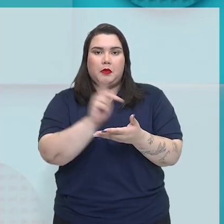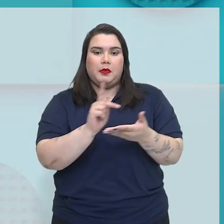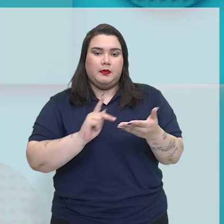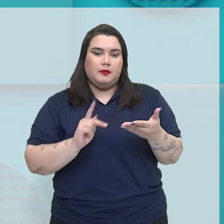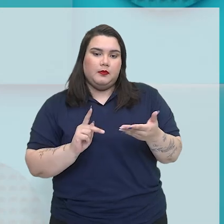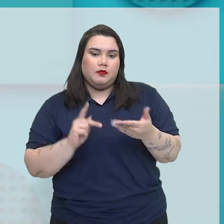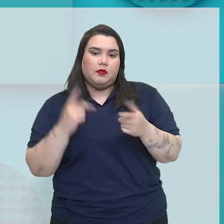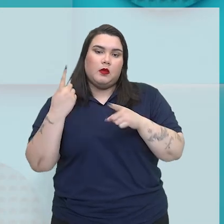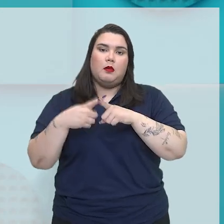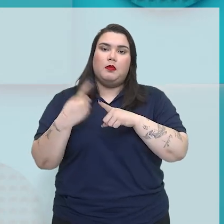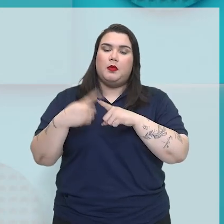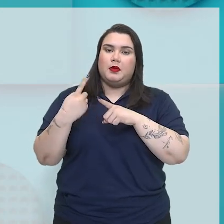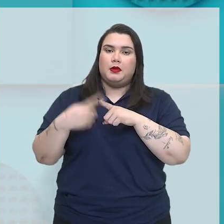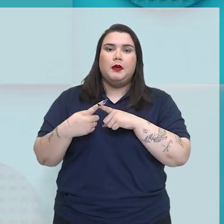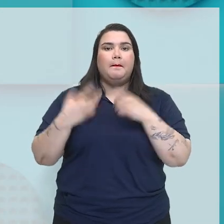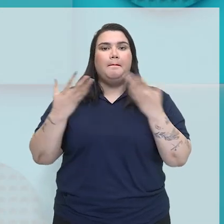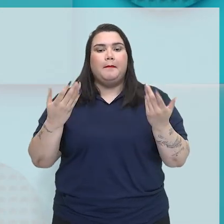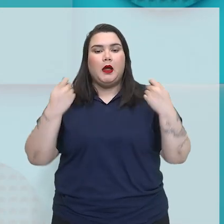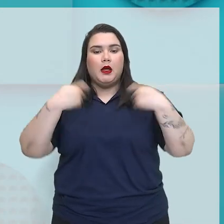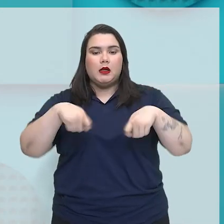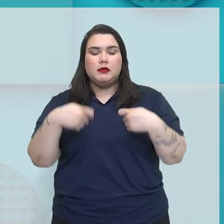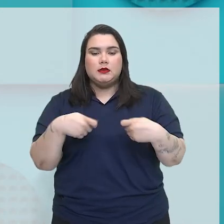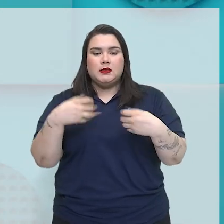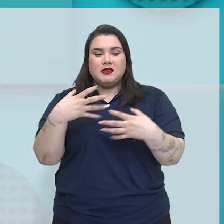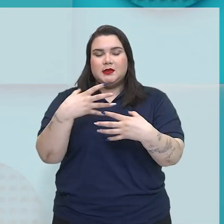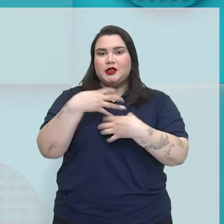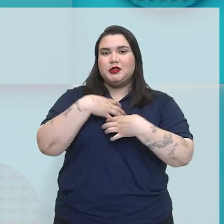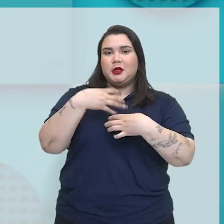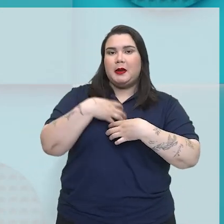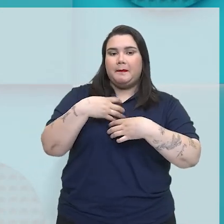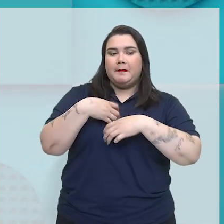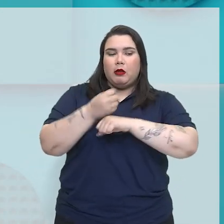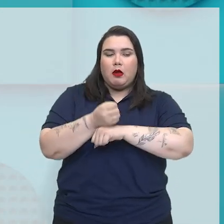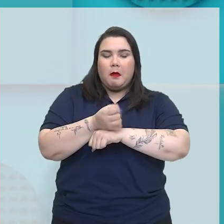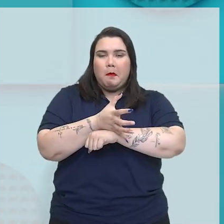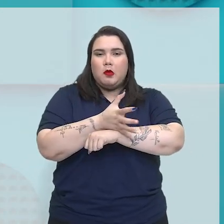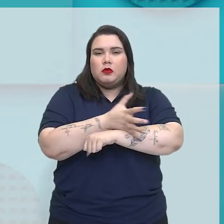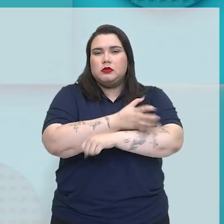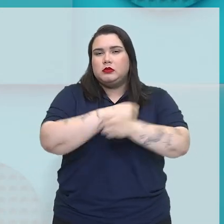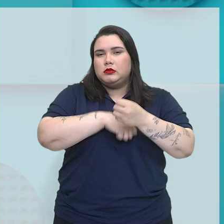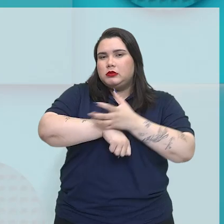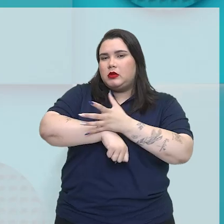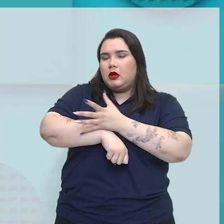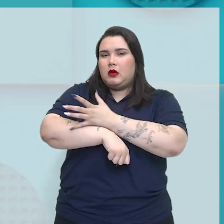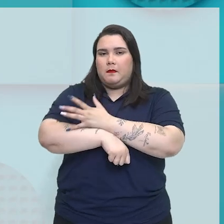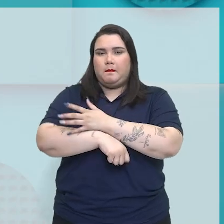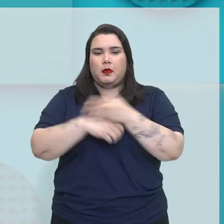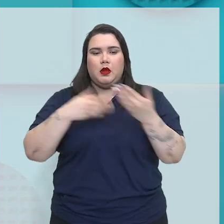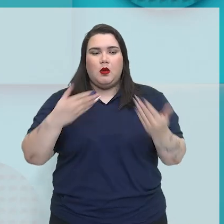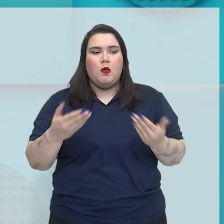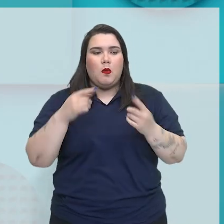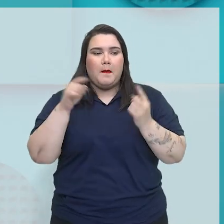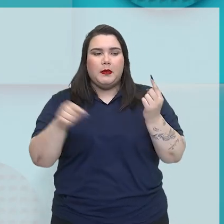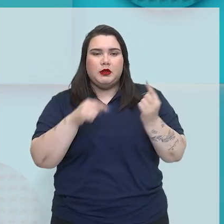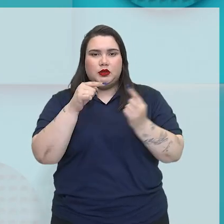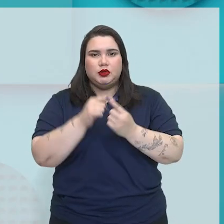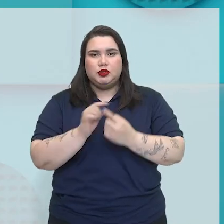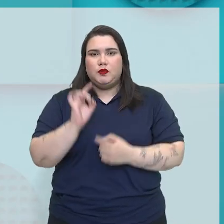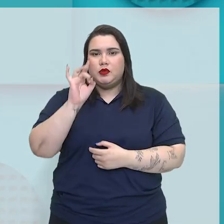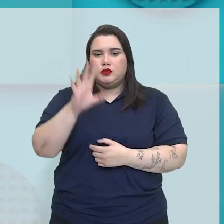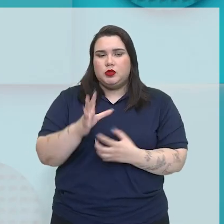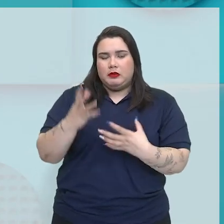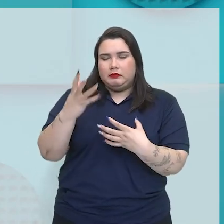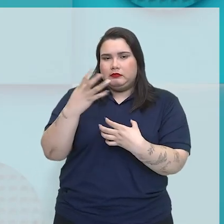poema. Por quê? Porque tem que haver muita emoção. O poema, o objetivo dele não é só entreter, é